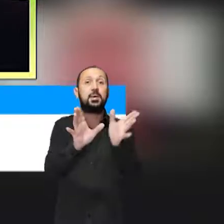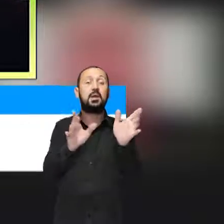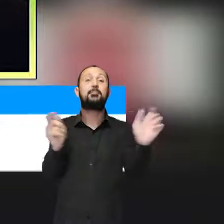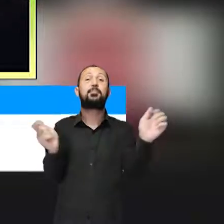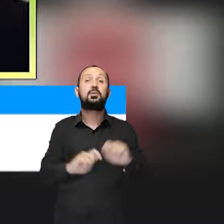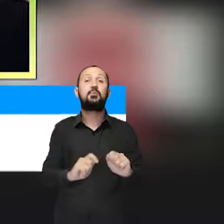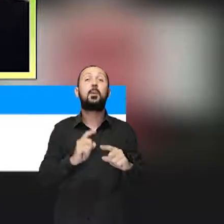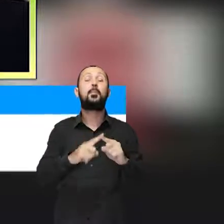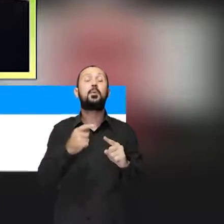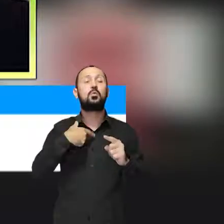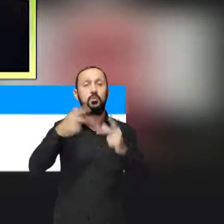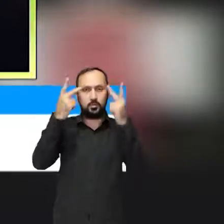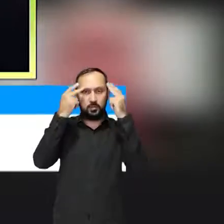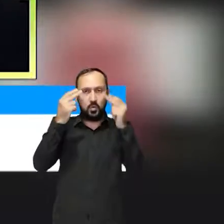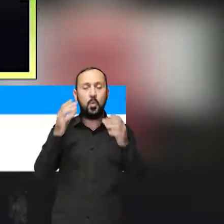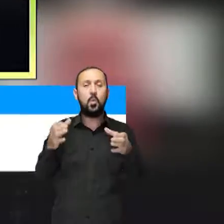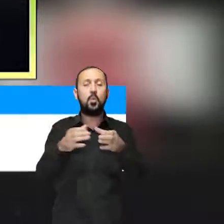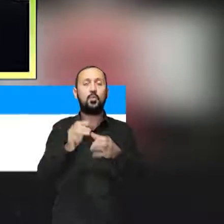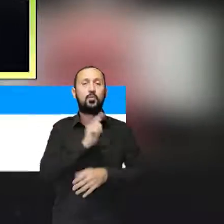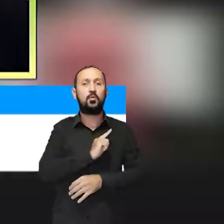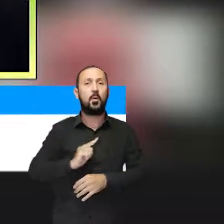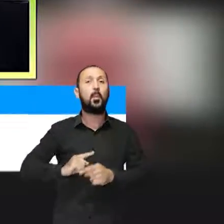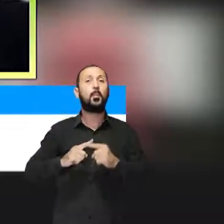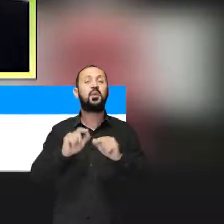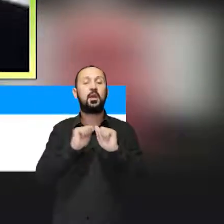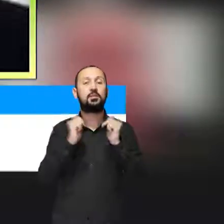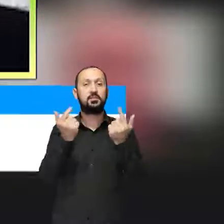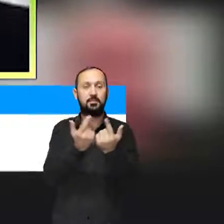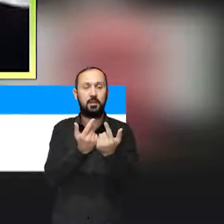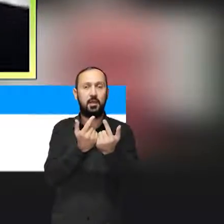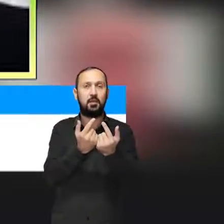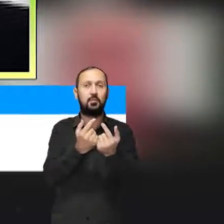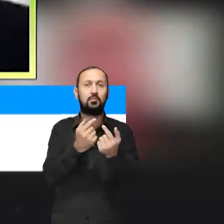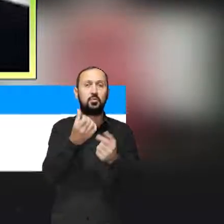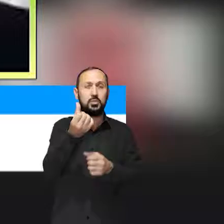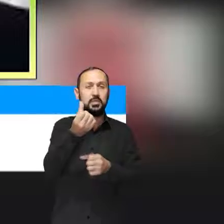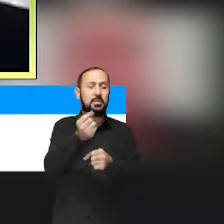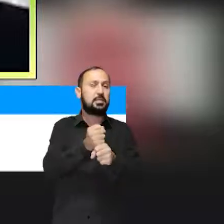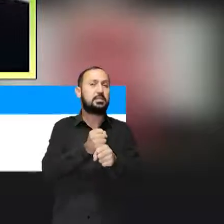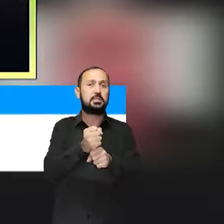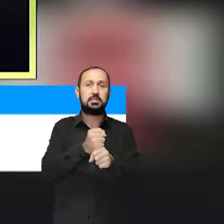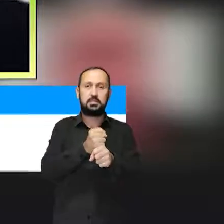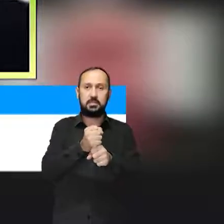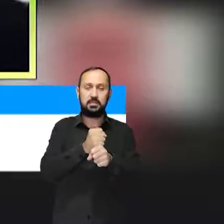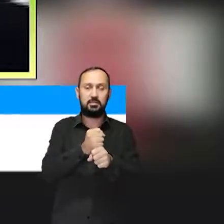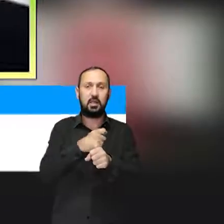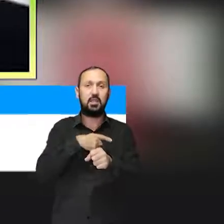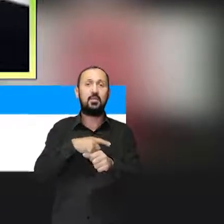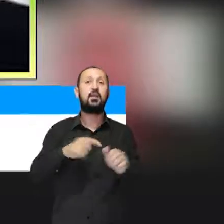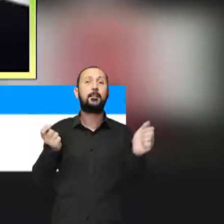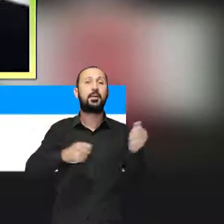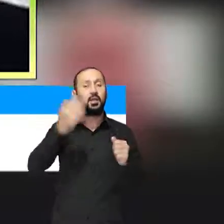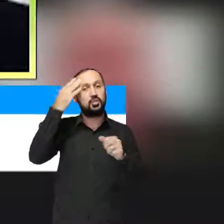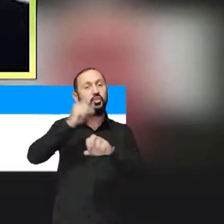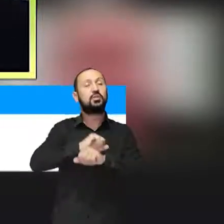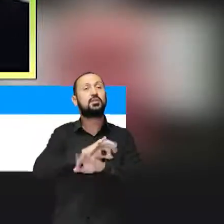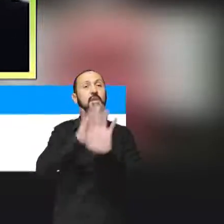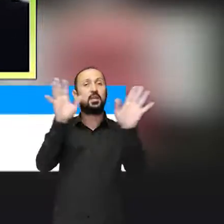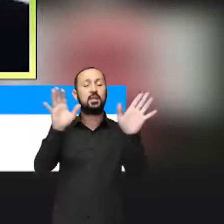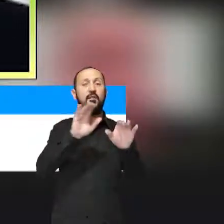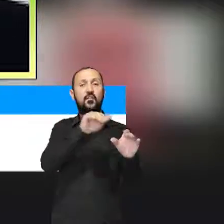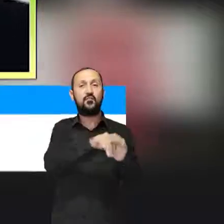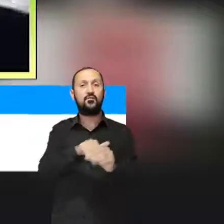possibilitados a ser feito com tranquilidade pelo governo do estado, porque a Assembleia Legislativa nos últimos 6 anos teve a capacidade